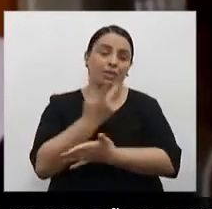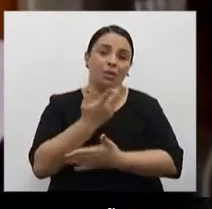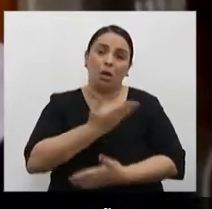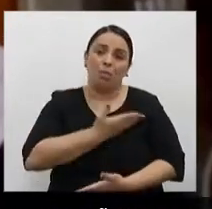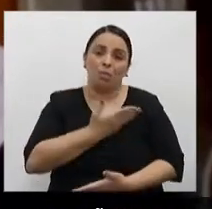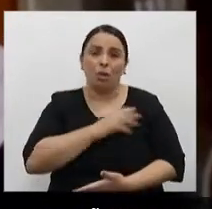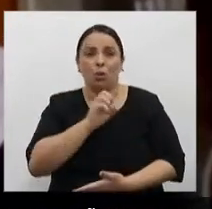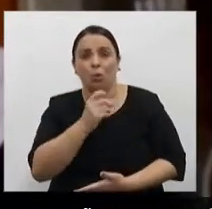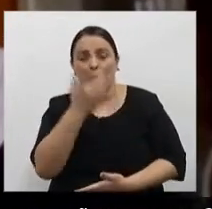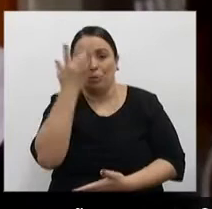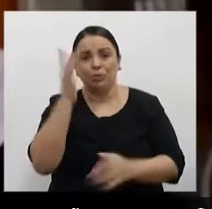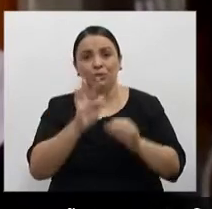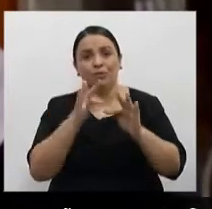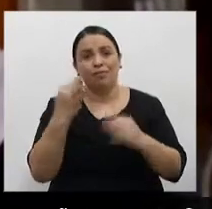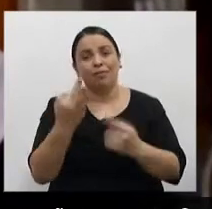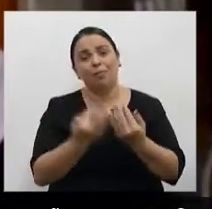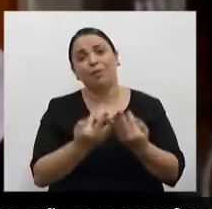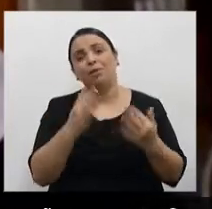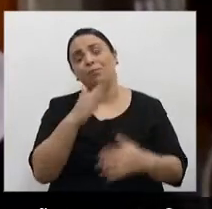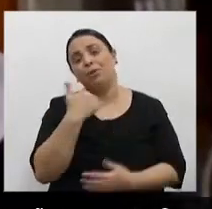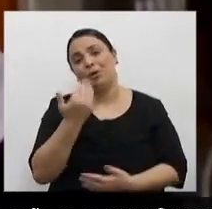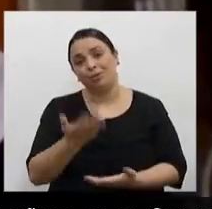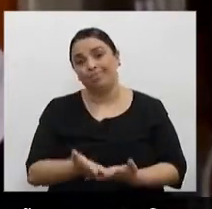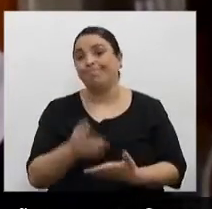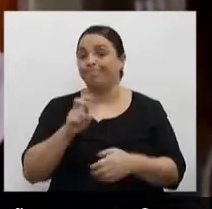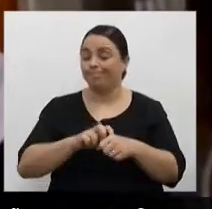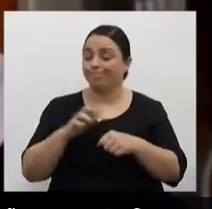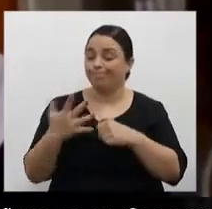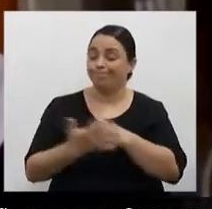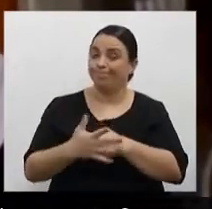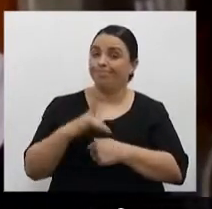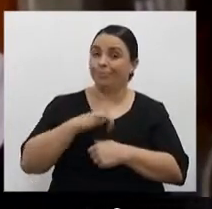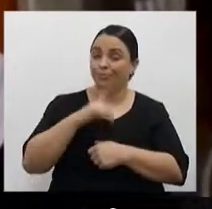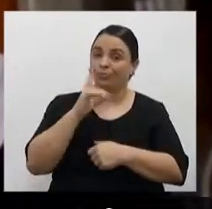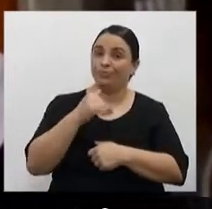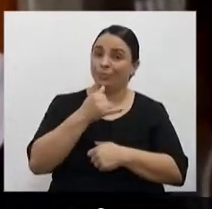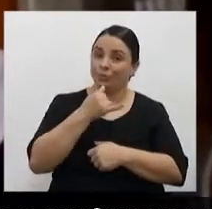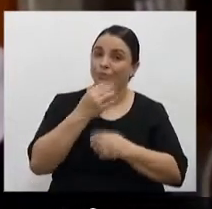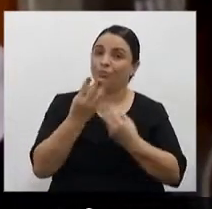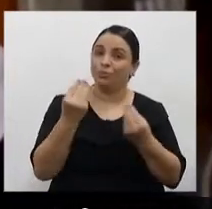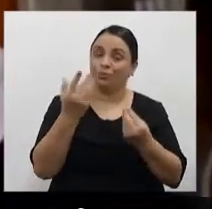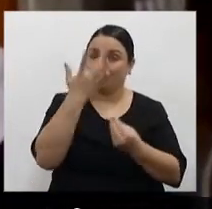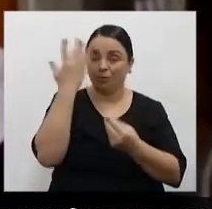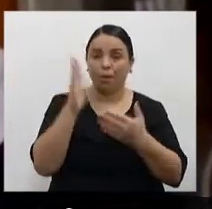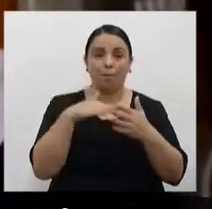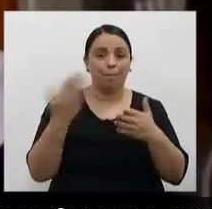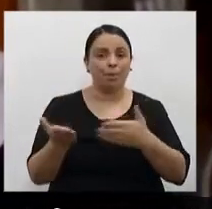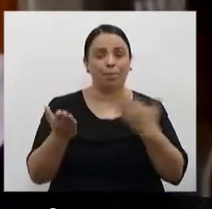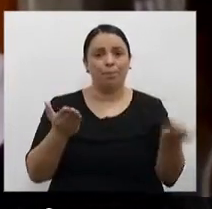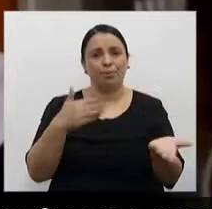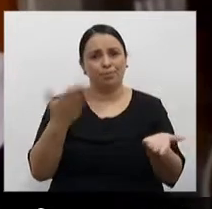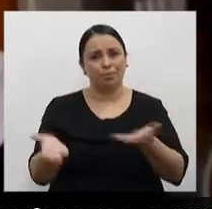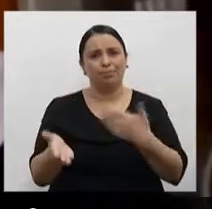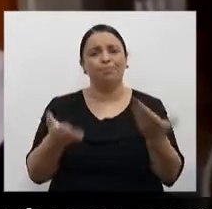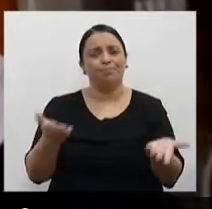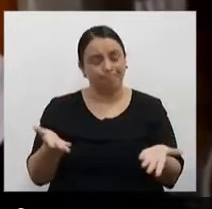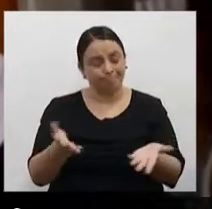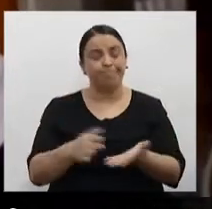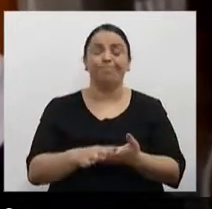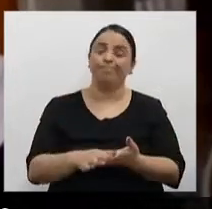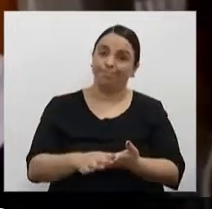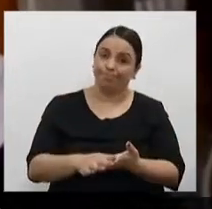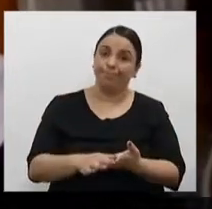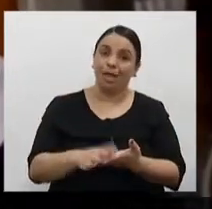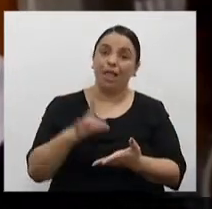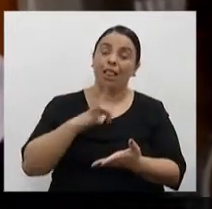estamos perdendo pessoas nessa pandemia. Eu sei do que eu estou falando, porque eu tive caso próximo de mim aqui